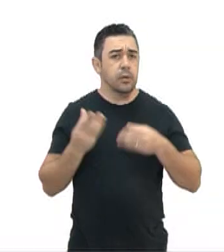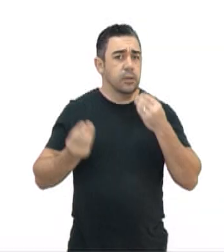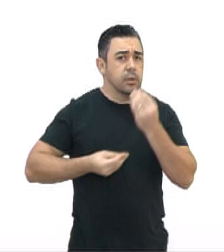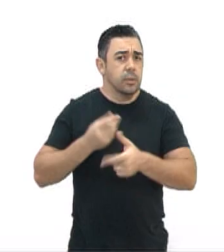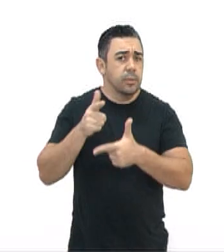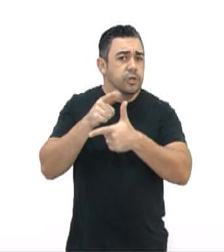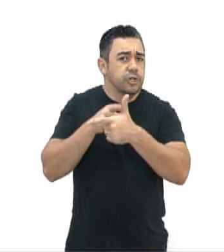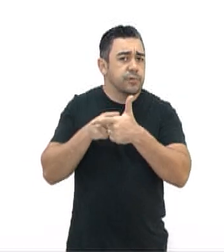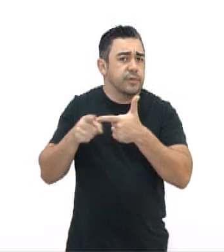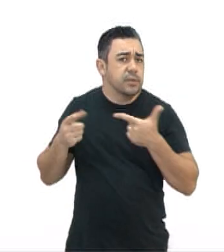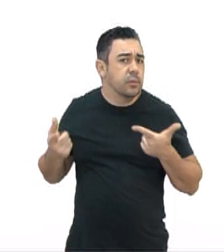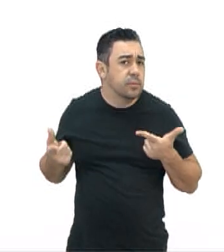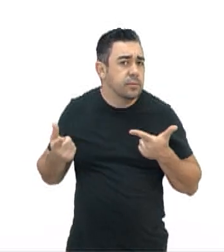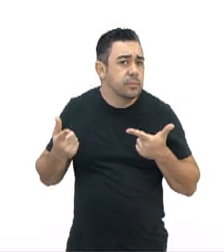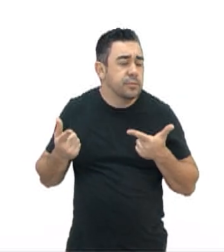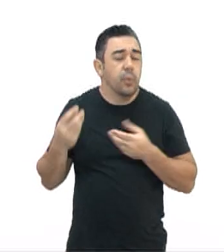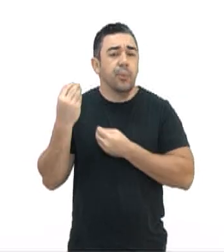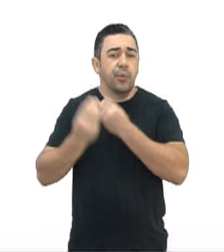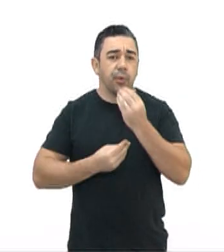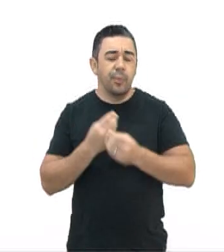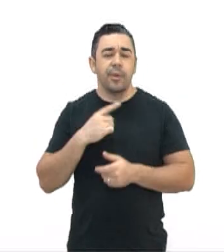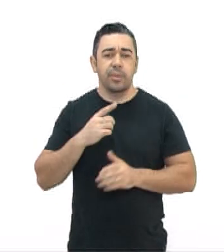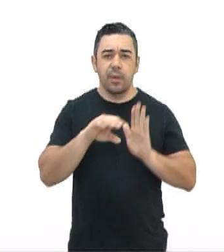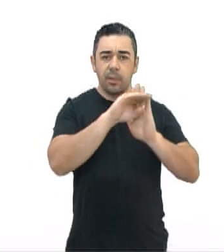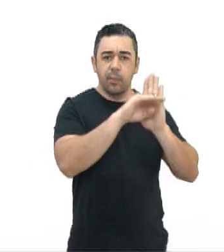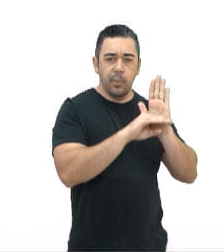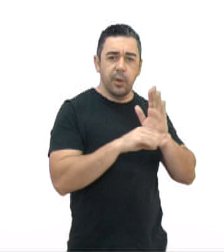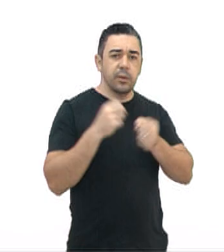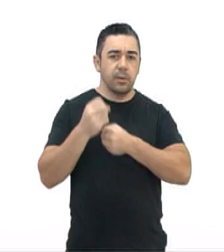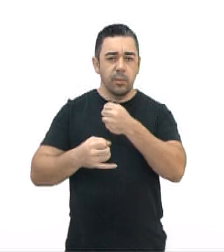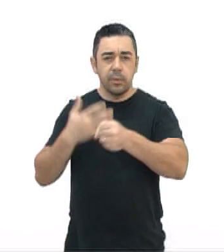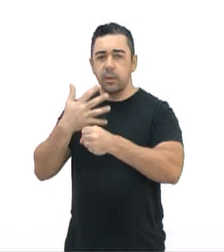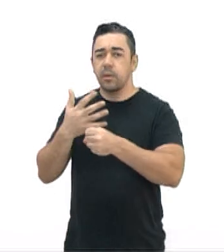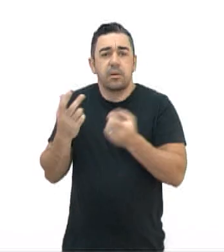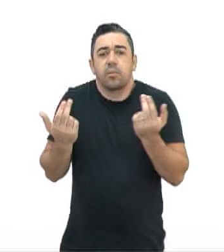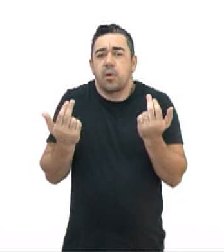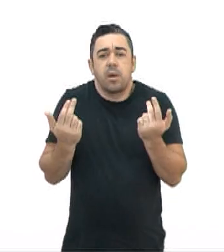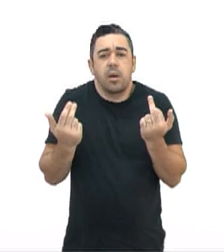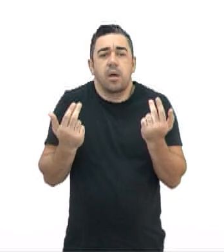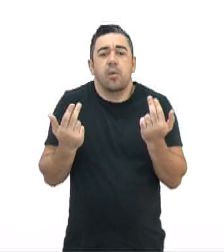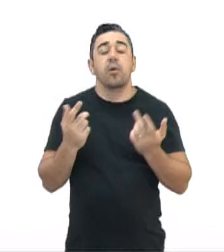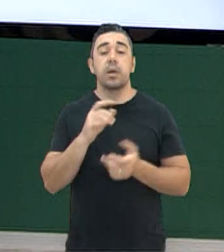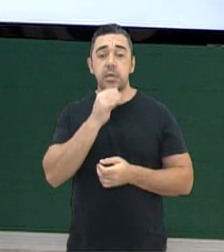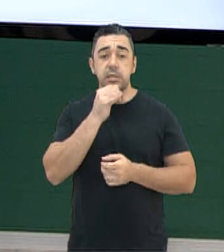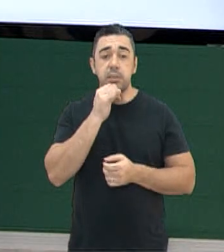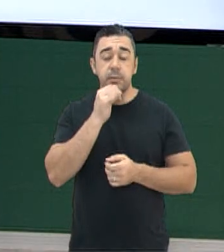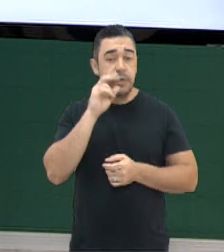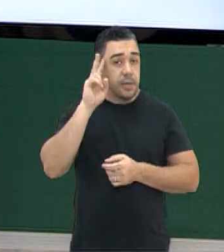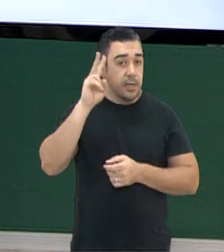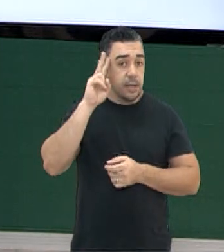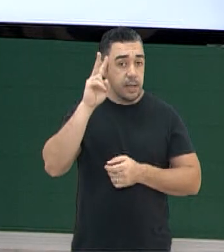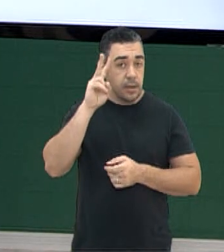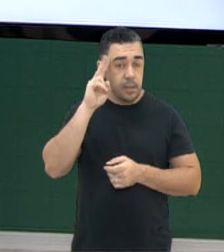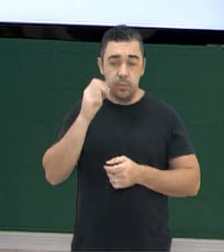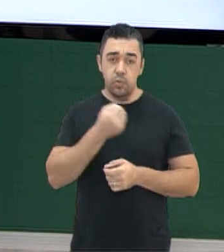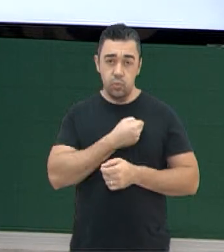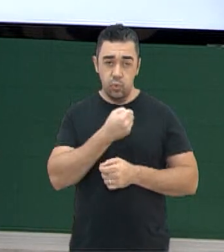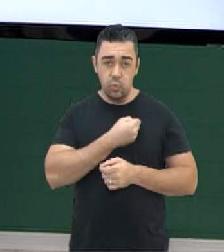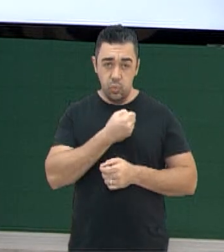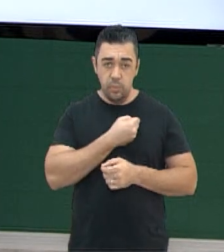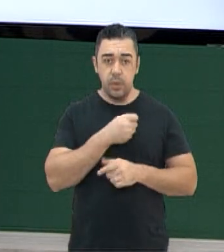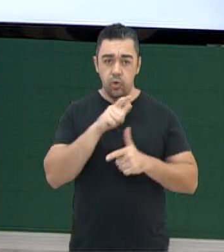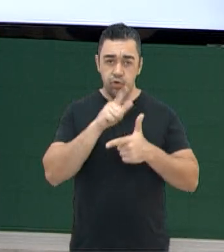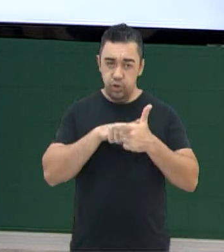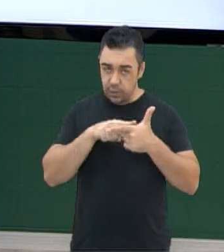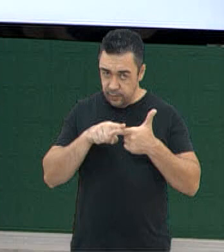de monômios? Se eu voltar lá na propriedade de potência, vai ser a mesma coisa. Lembram que nós dividimos a parte numérica? O